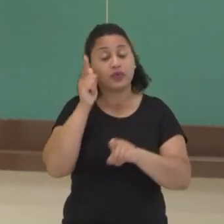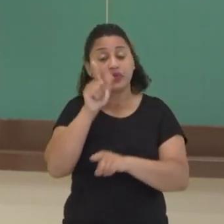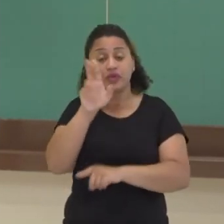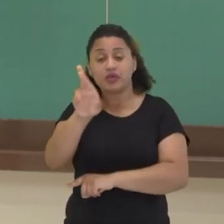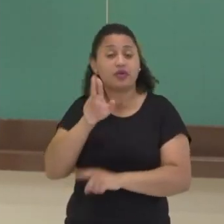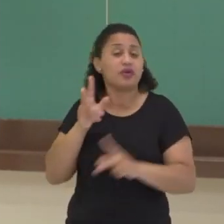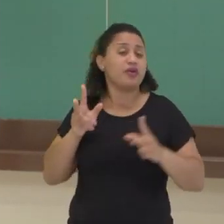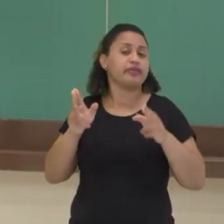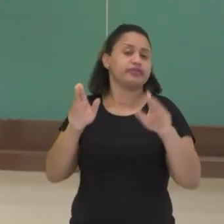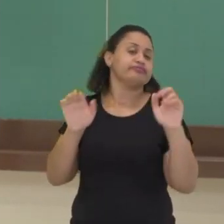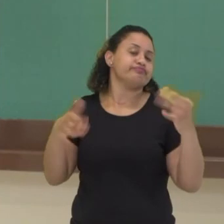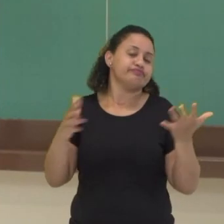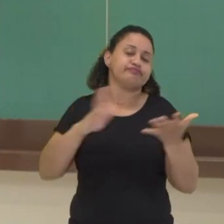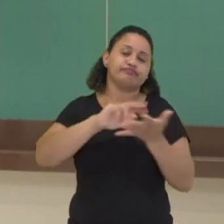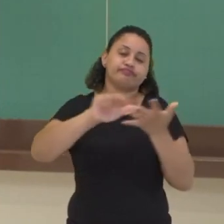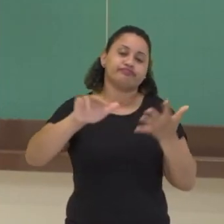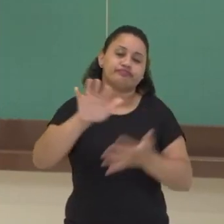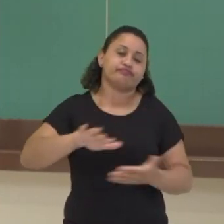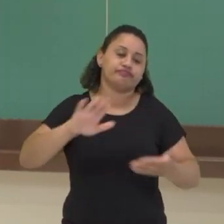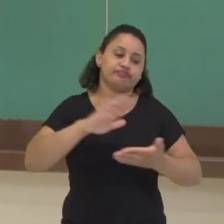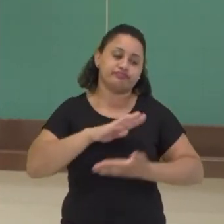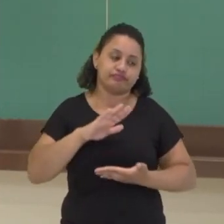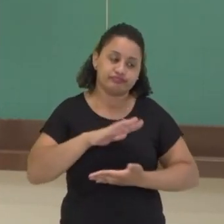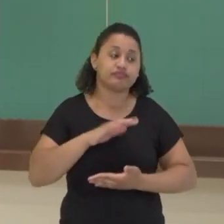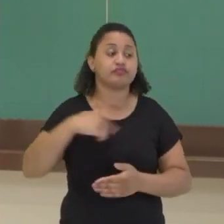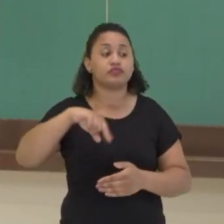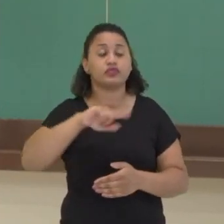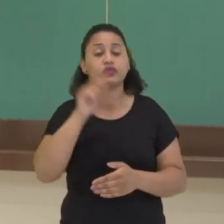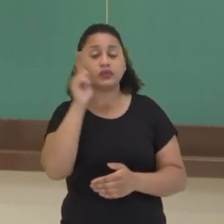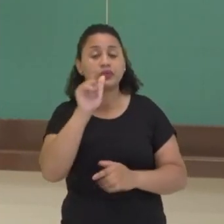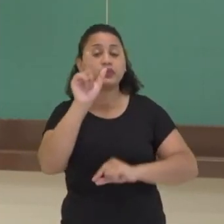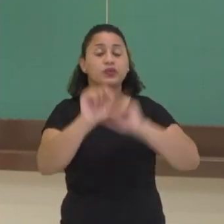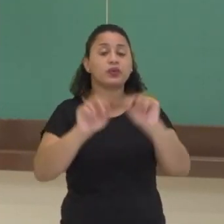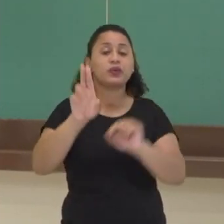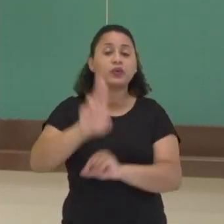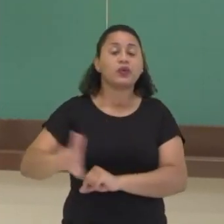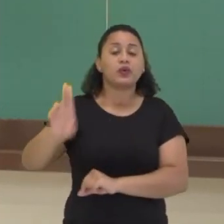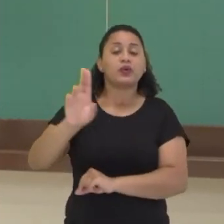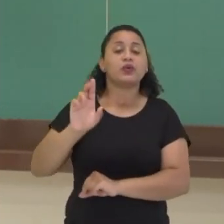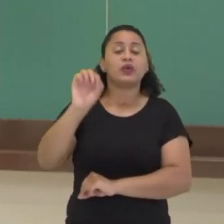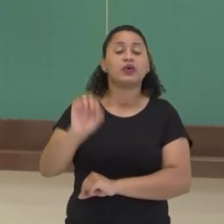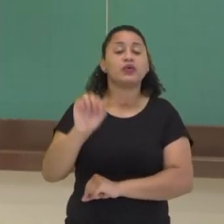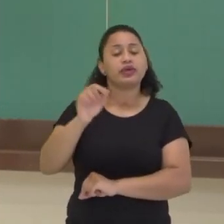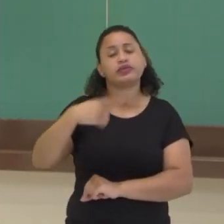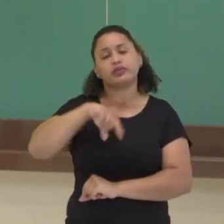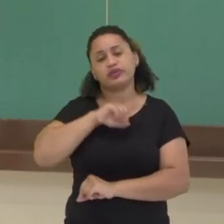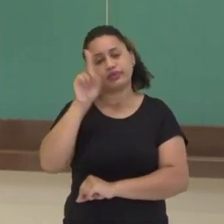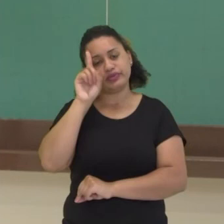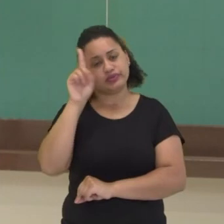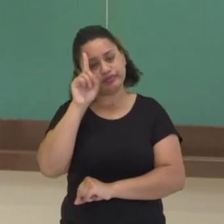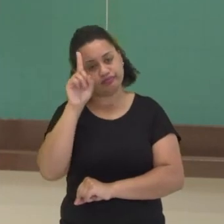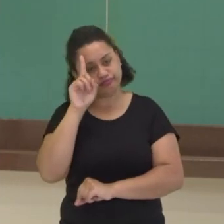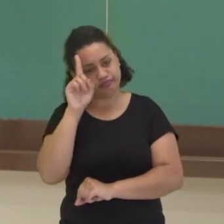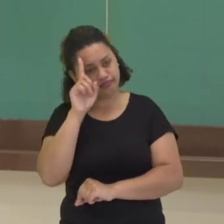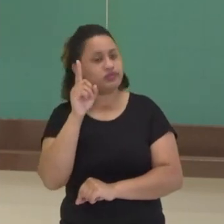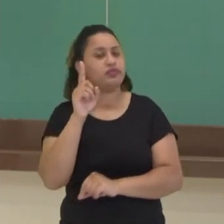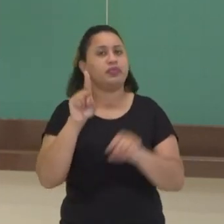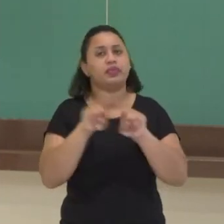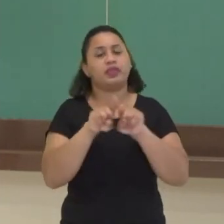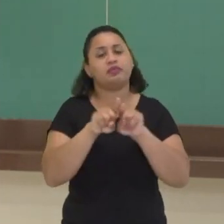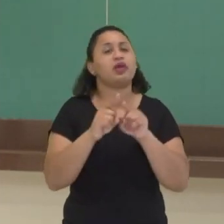ter suco e refrigerante. Nesse caso, eu teria 12 possibilidades também. Então, você veja